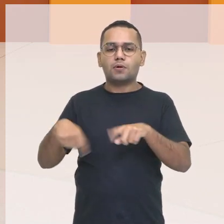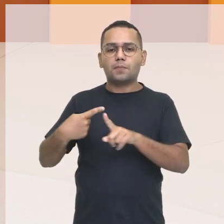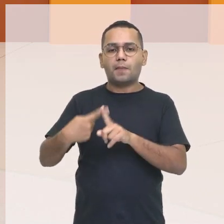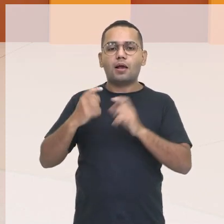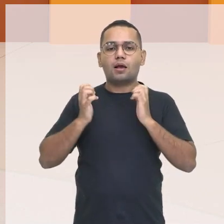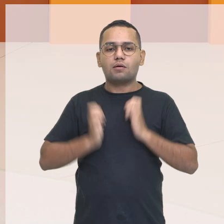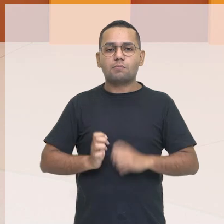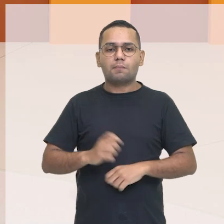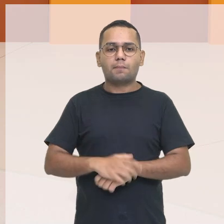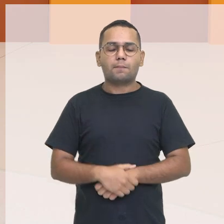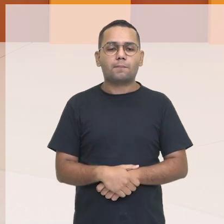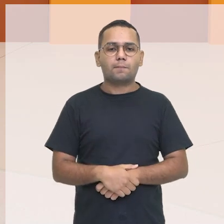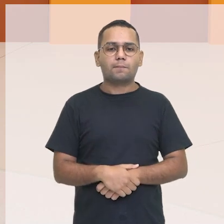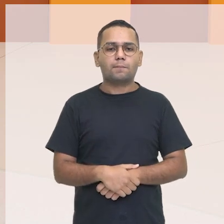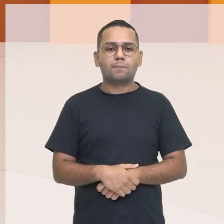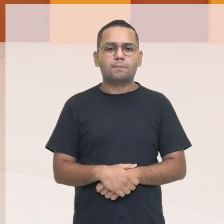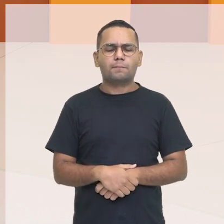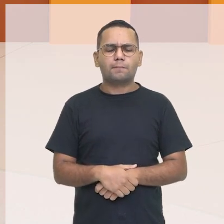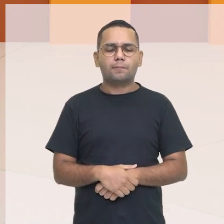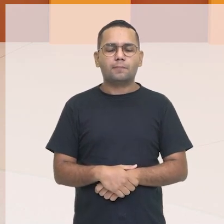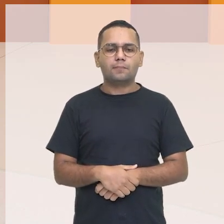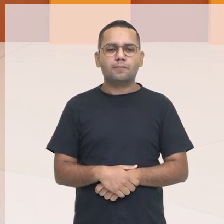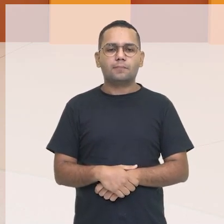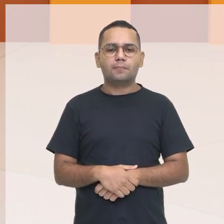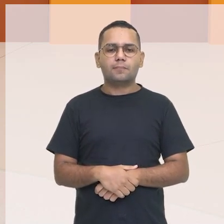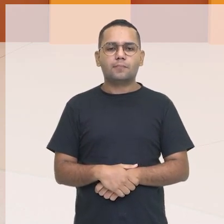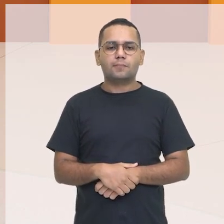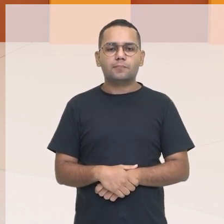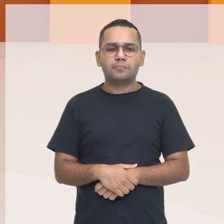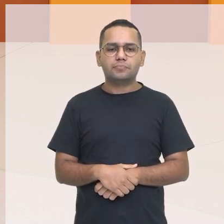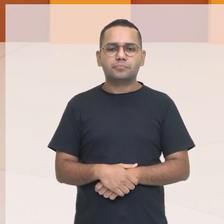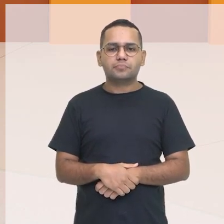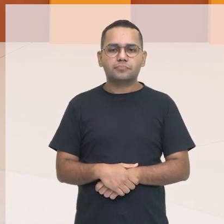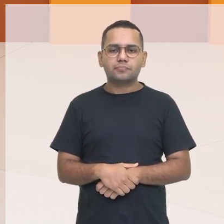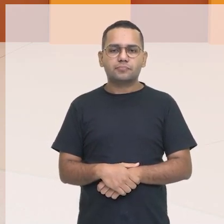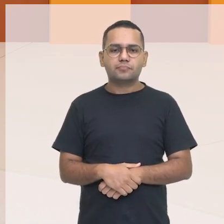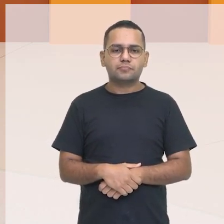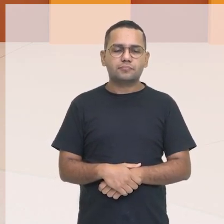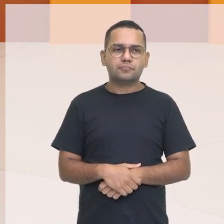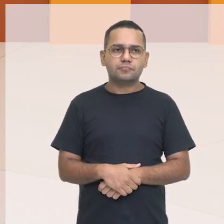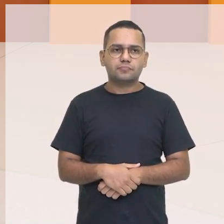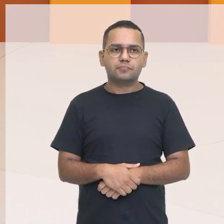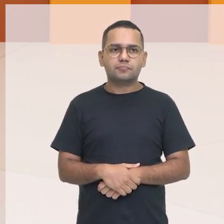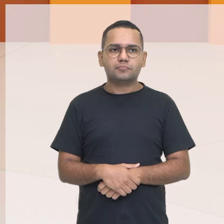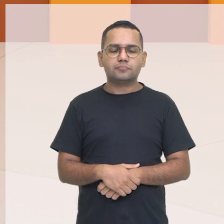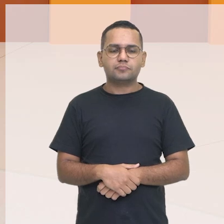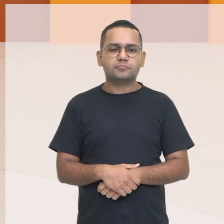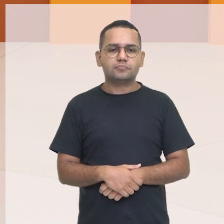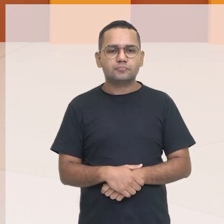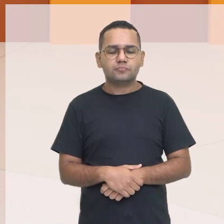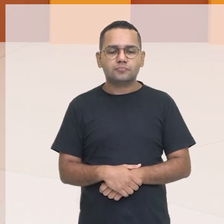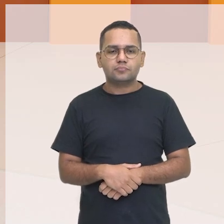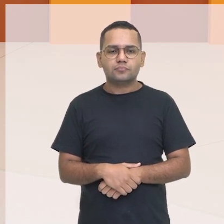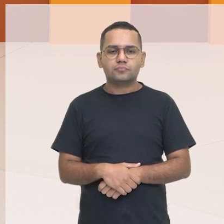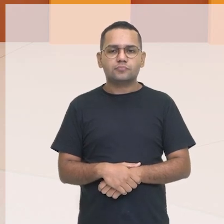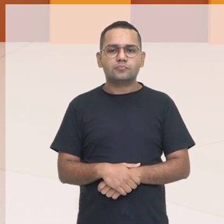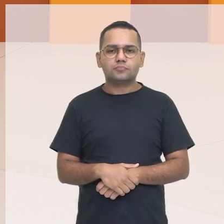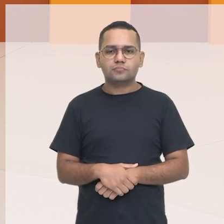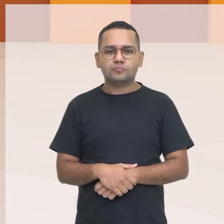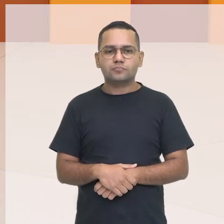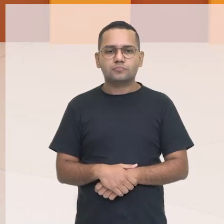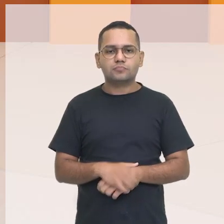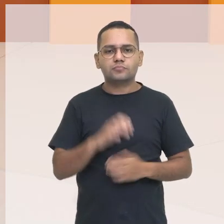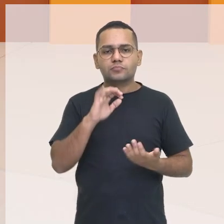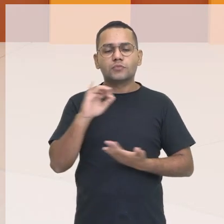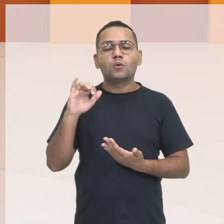direito do paciente. E aqui nós vamos ver também, a bioética ela vai entrar diretamente na questão da